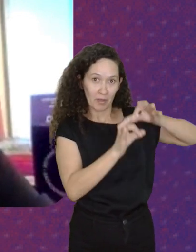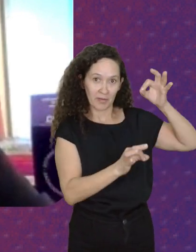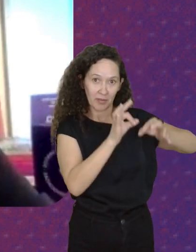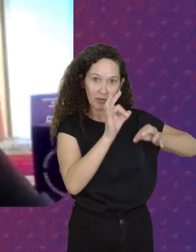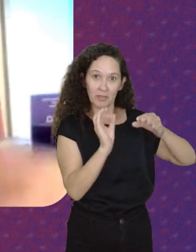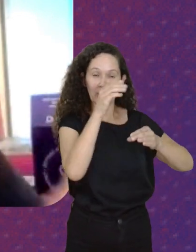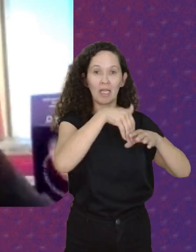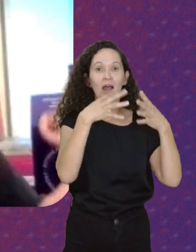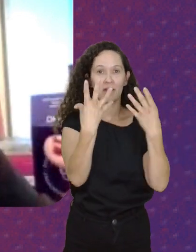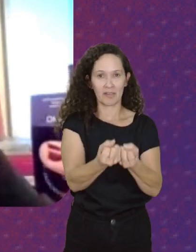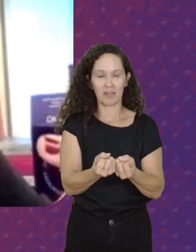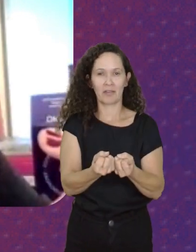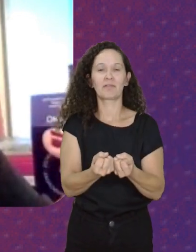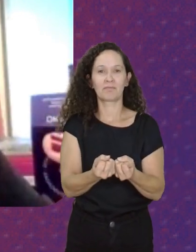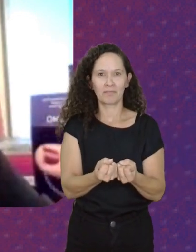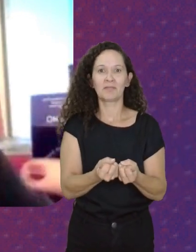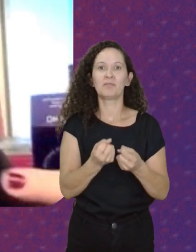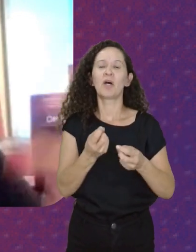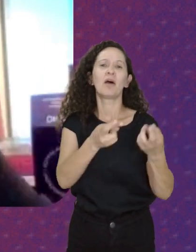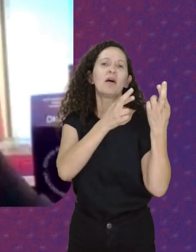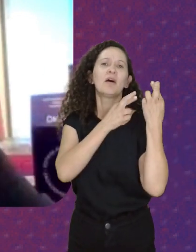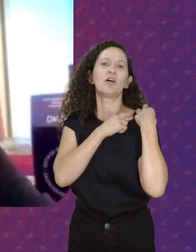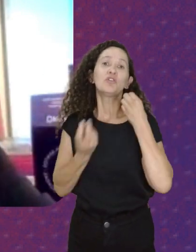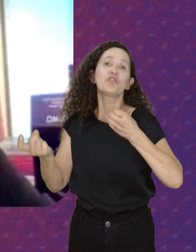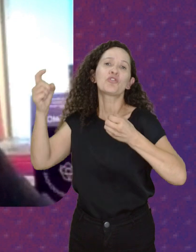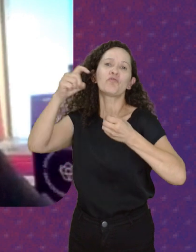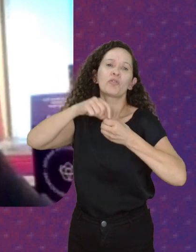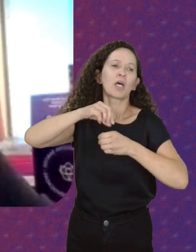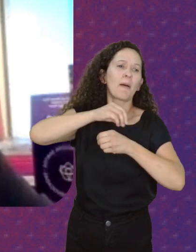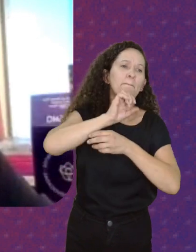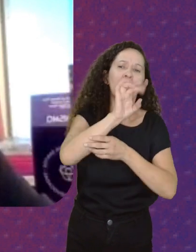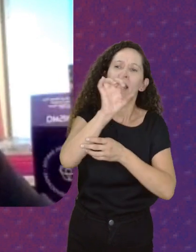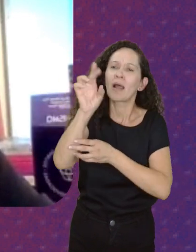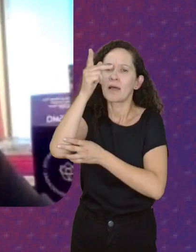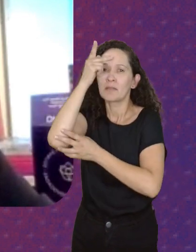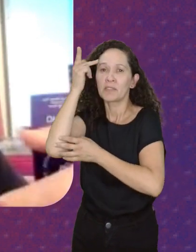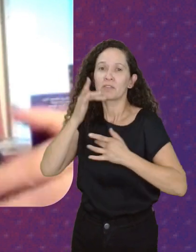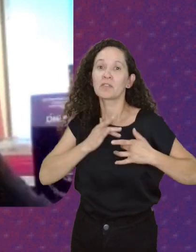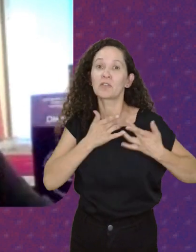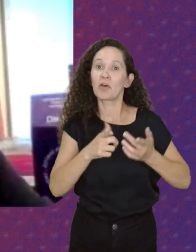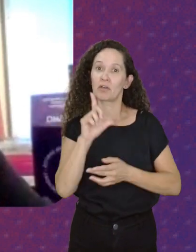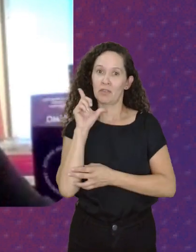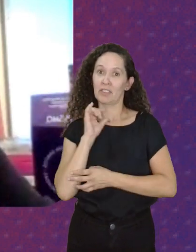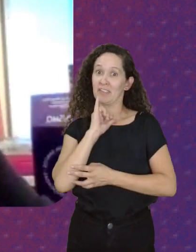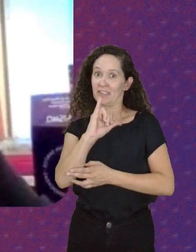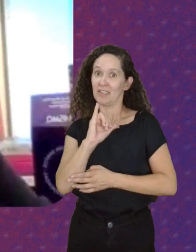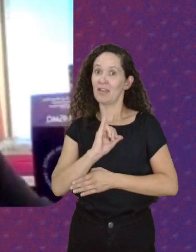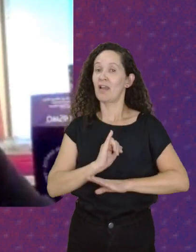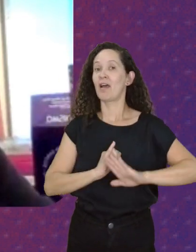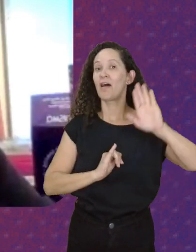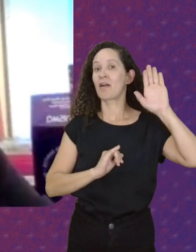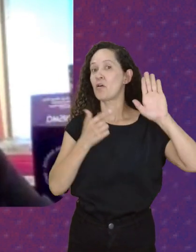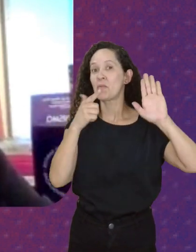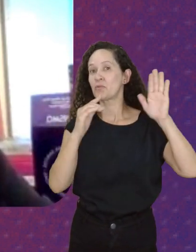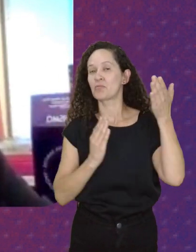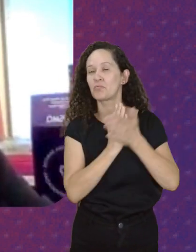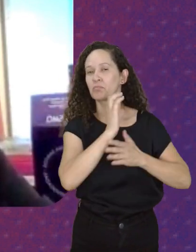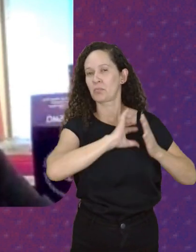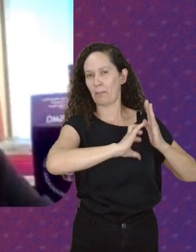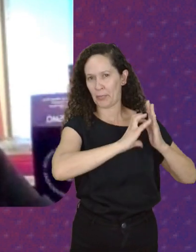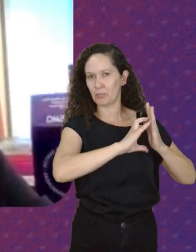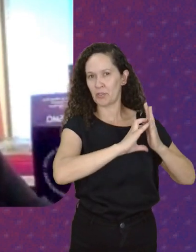Eleitoral, porque ela fica com essa responsabilidade de devolver o dinheiro para as pessoas que doaram, caso a sua campanha não seja